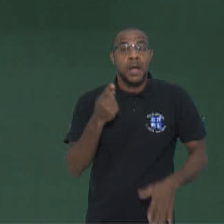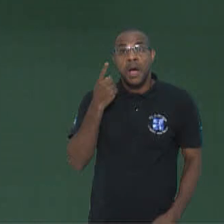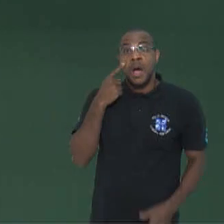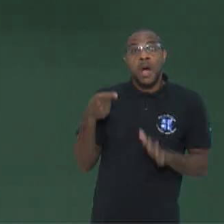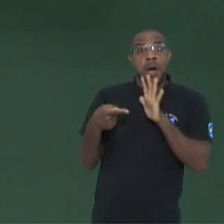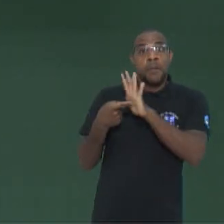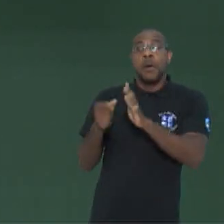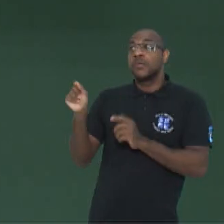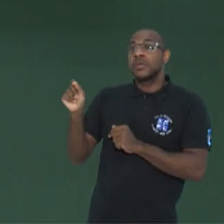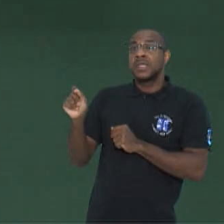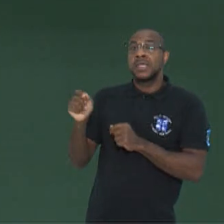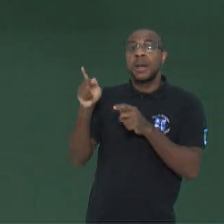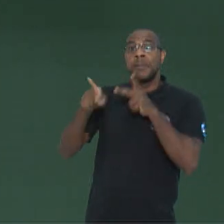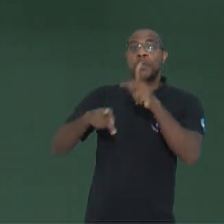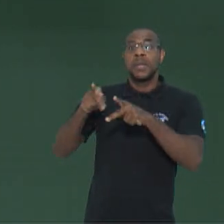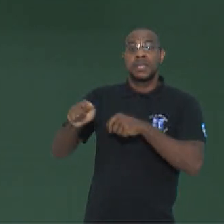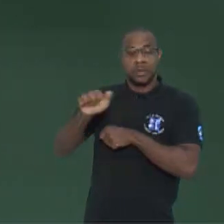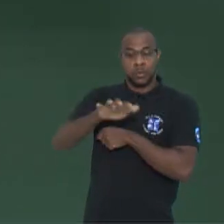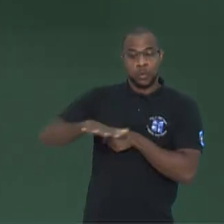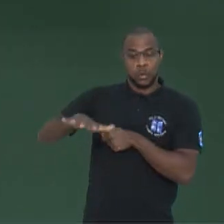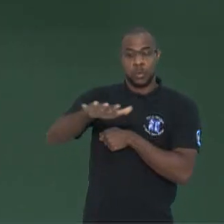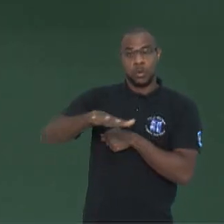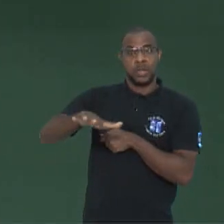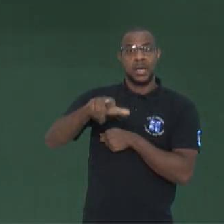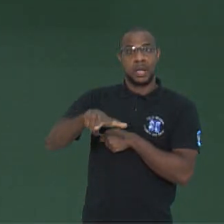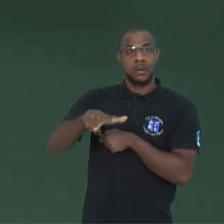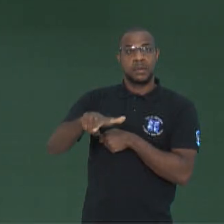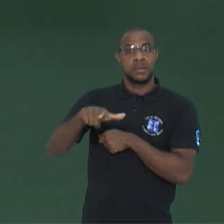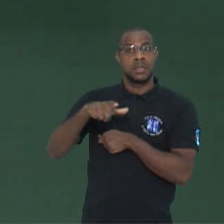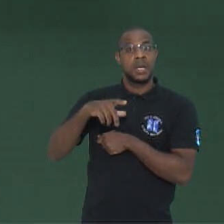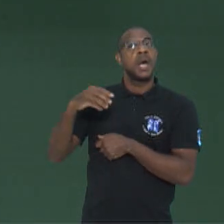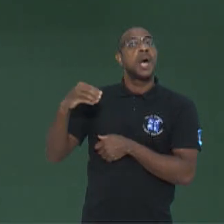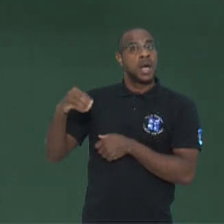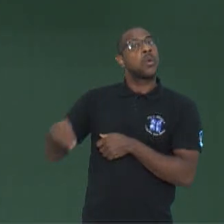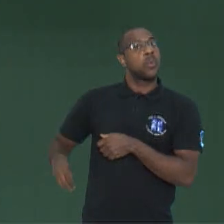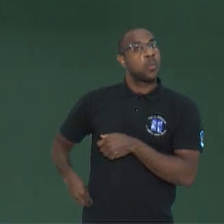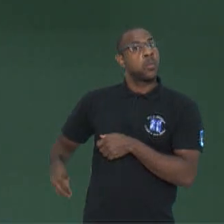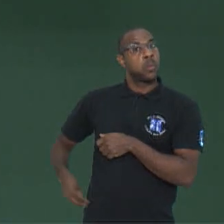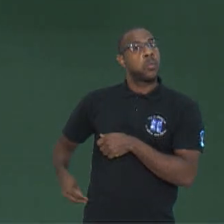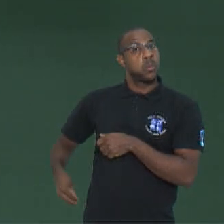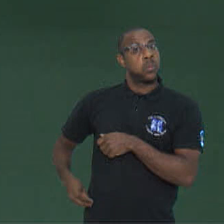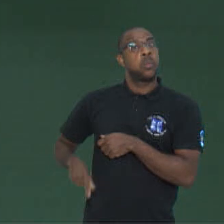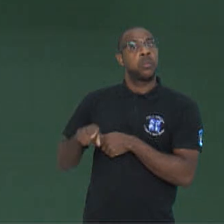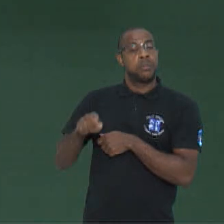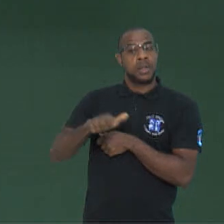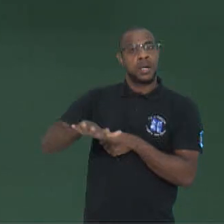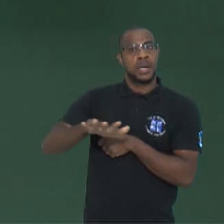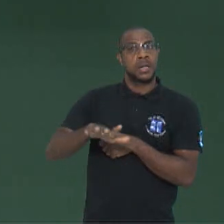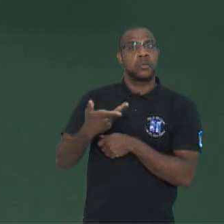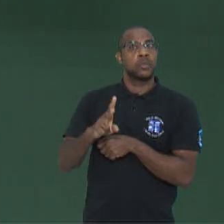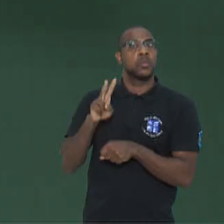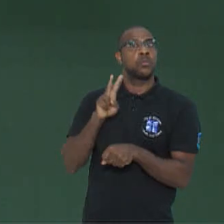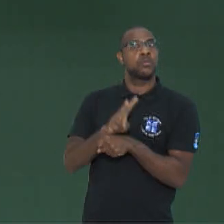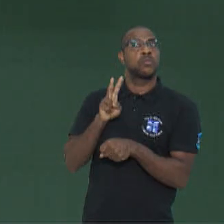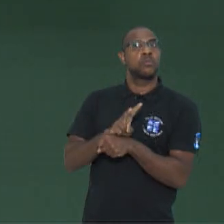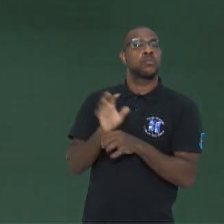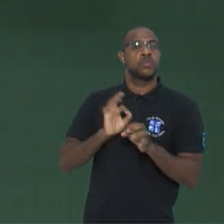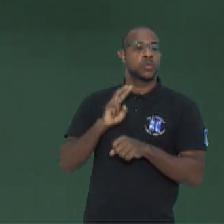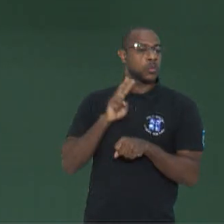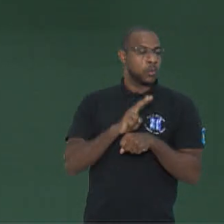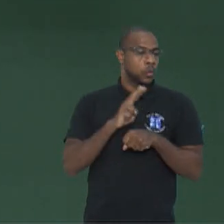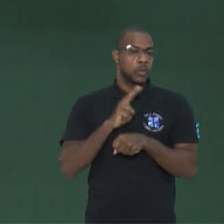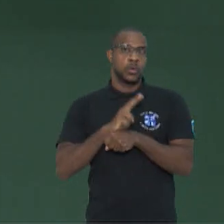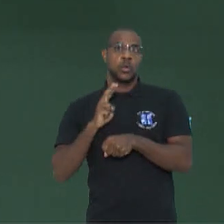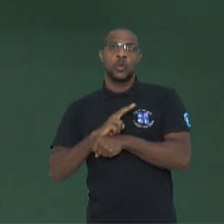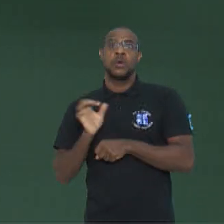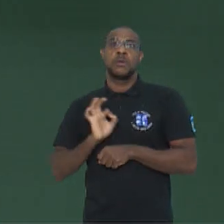população local, ela tem culpa no cartório, né? Ela não se precaveu, ela não fez aquilo que